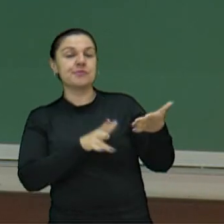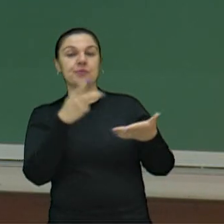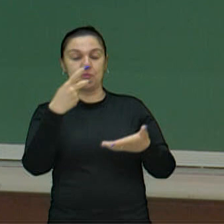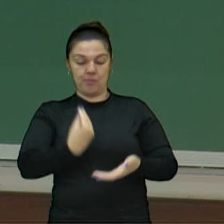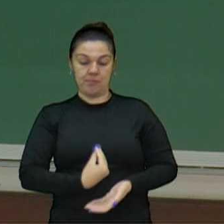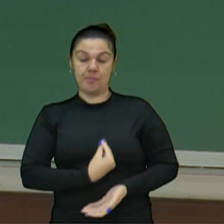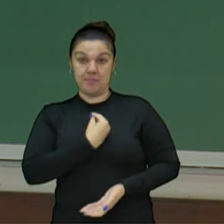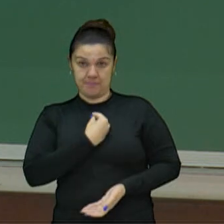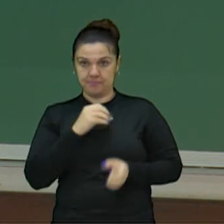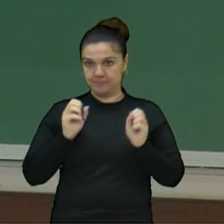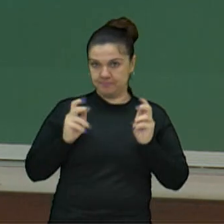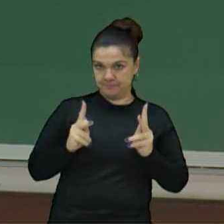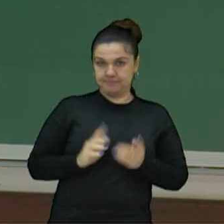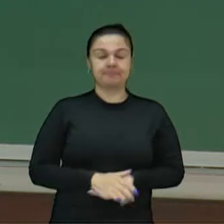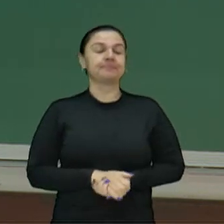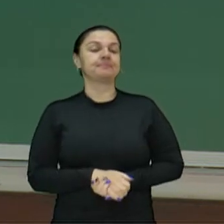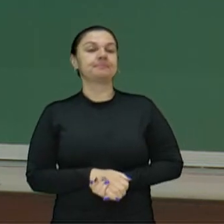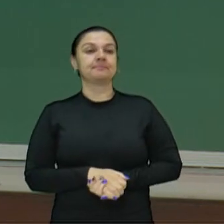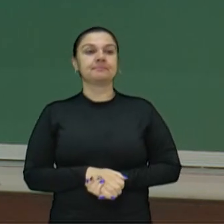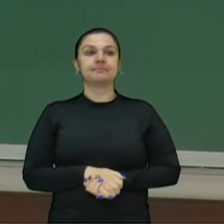assim computar a sua presença.